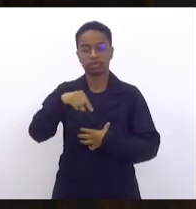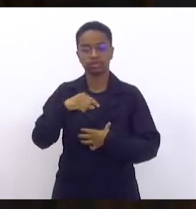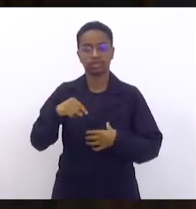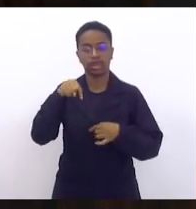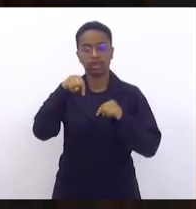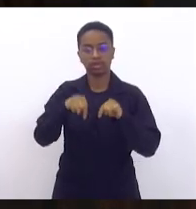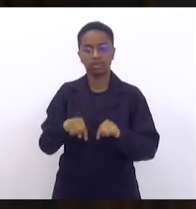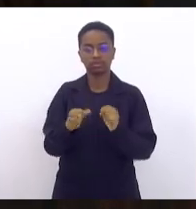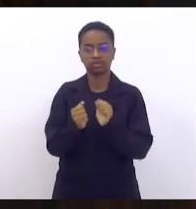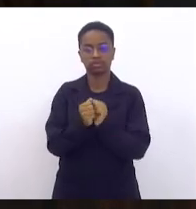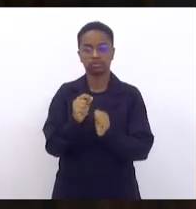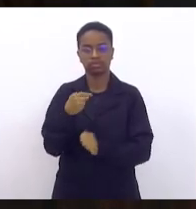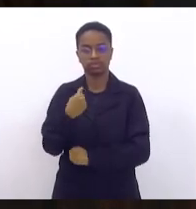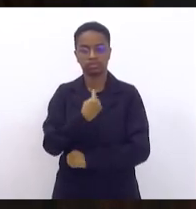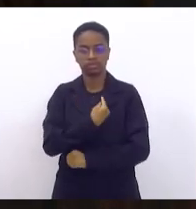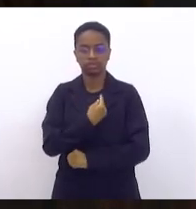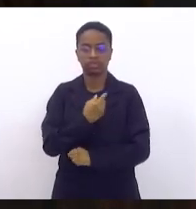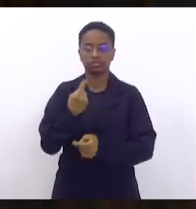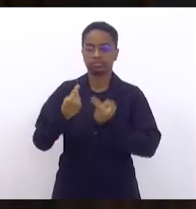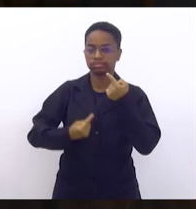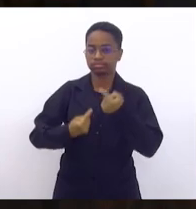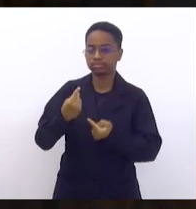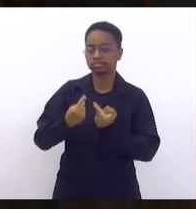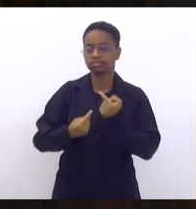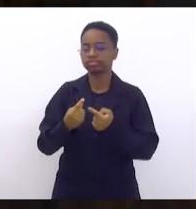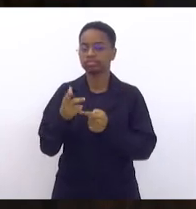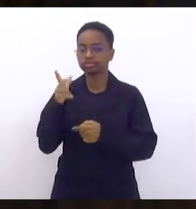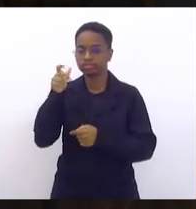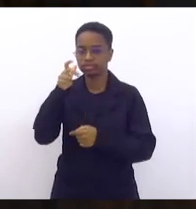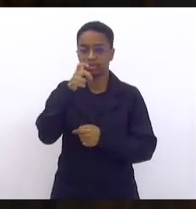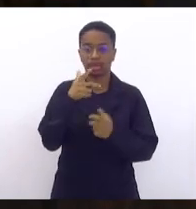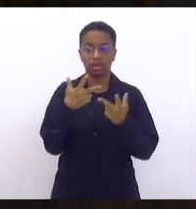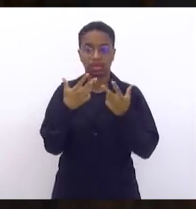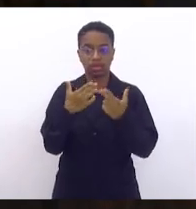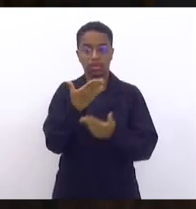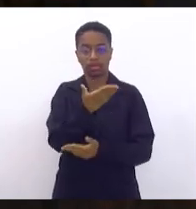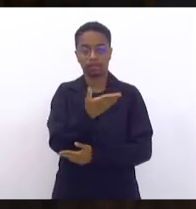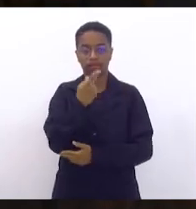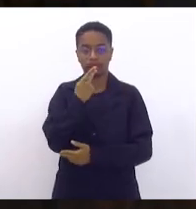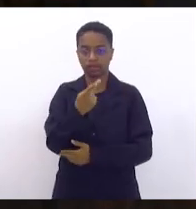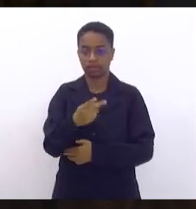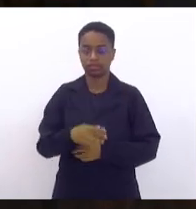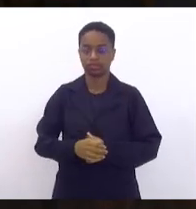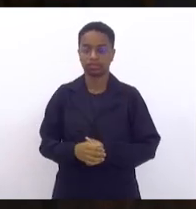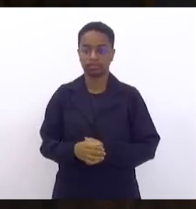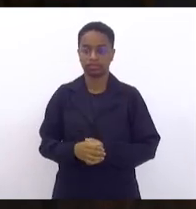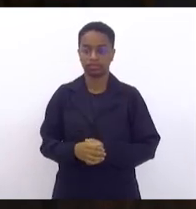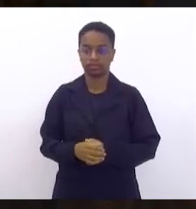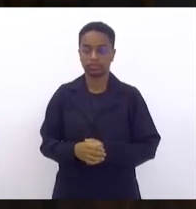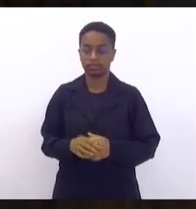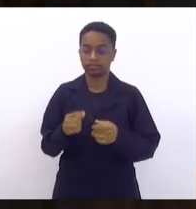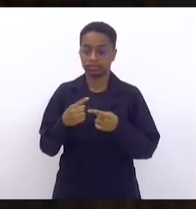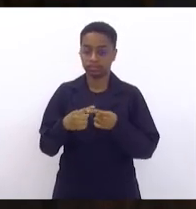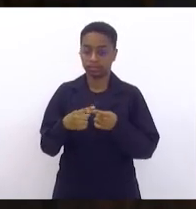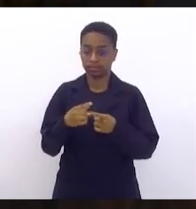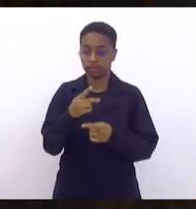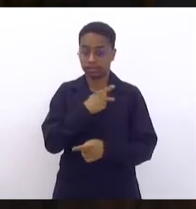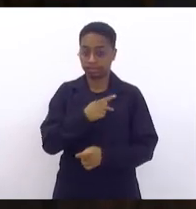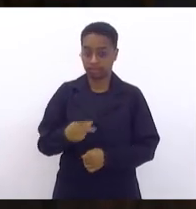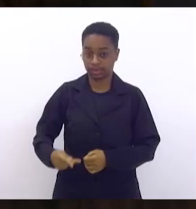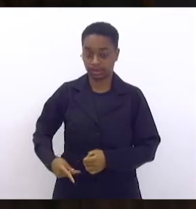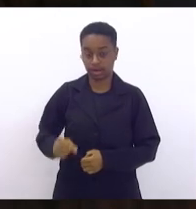conosco é ouvindo debatendo discutindo como o Fred falou assim como a presidência dessa casa